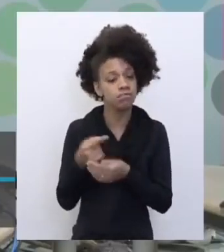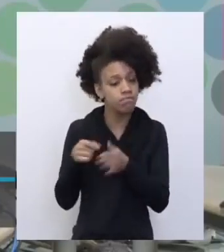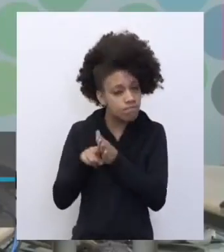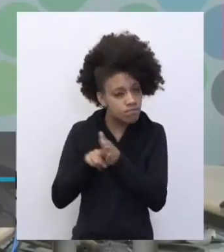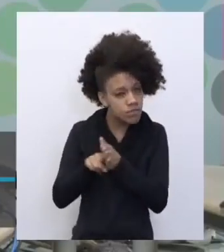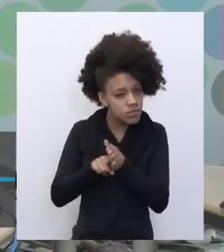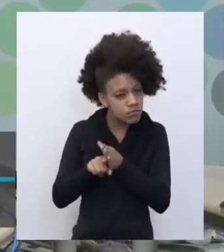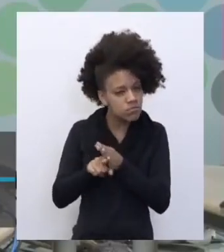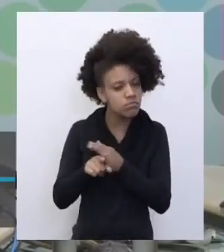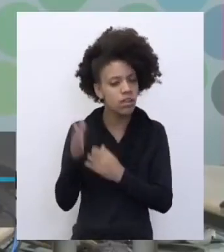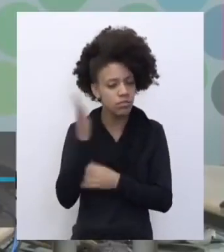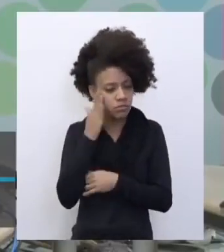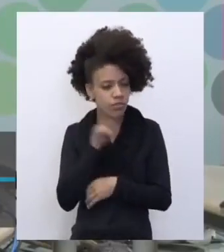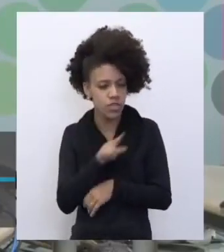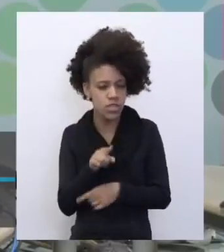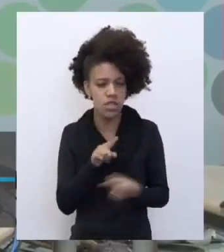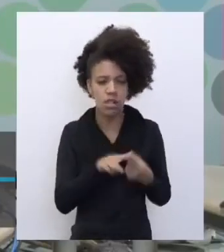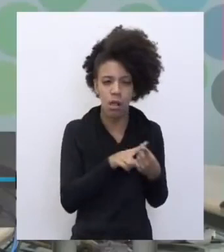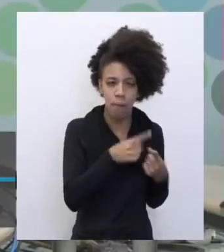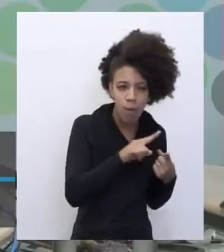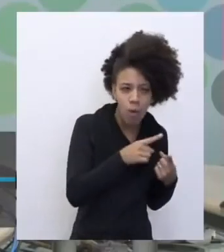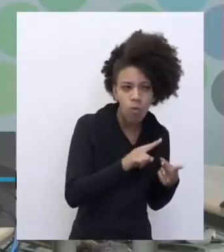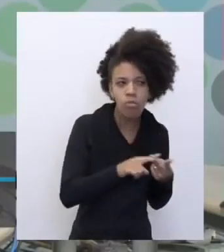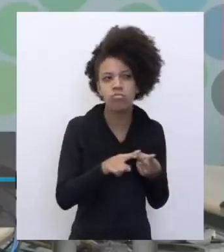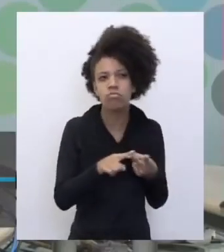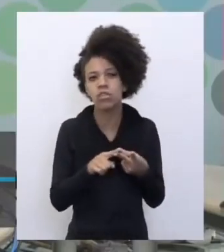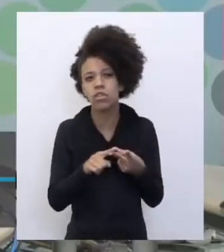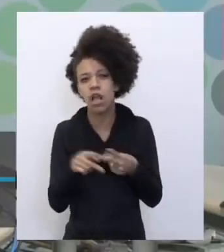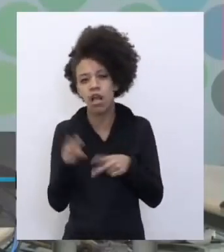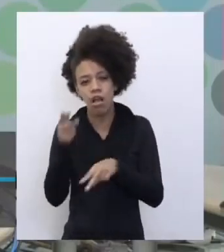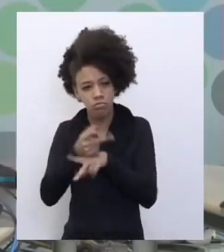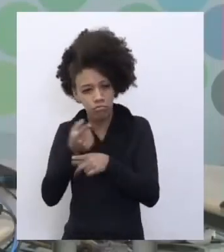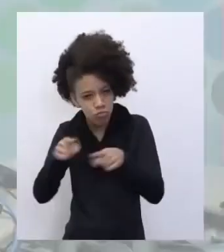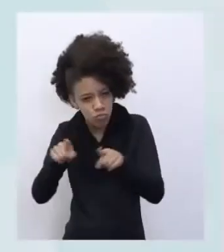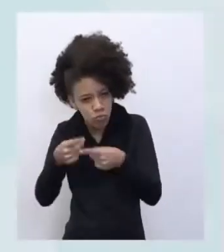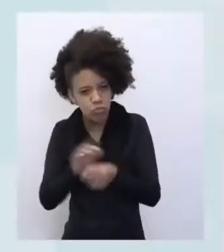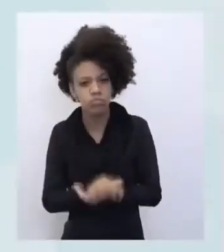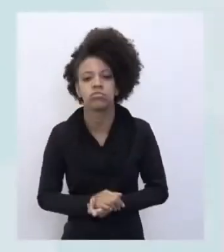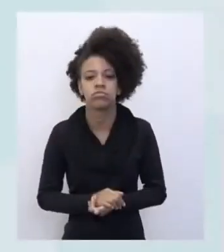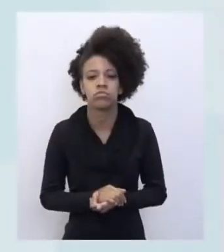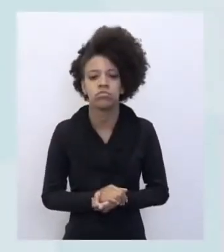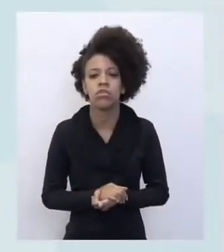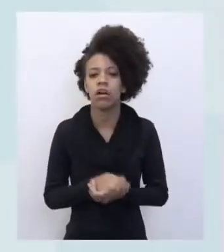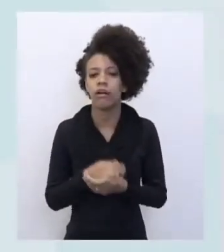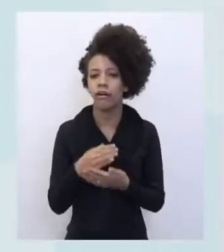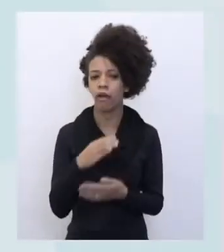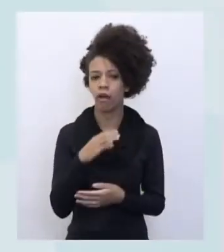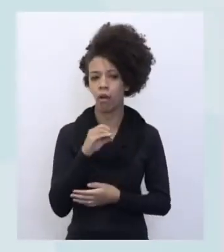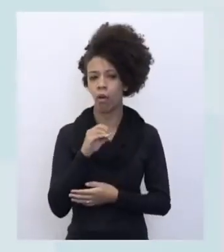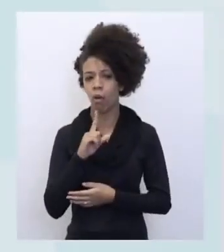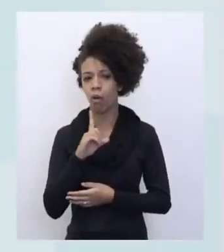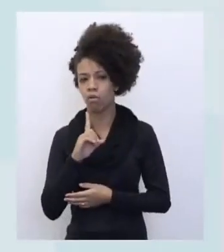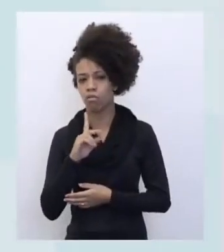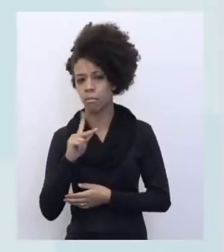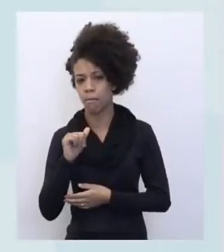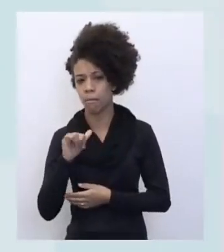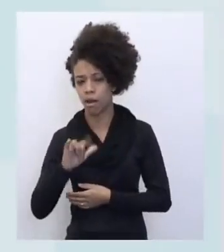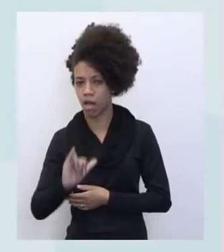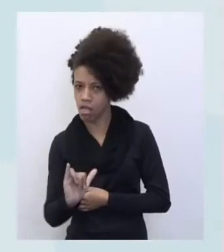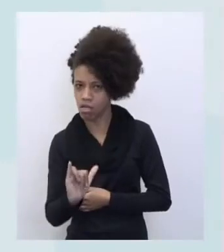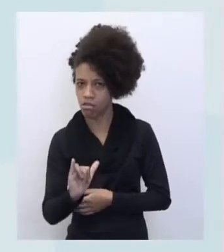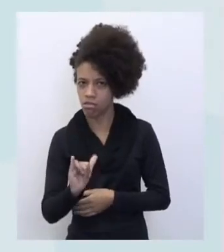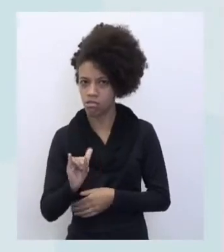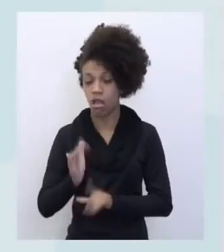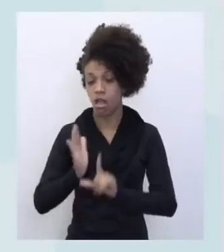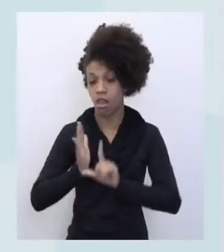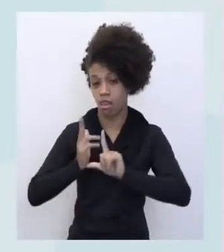música, videoclipe. Então, pesquisando, eu achei um videoclipe que é do Coldplay, chama Life in Technicolor. Então, anotem